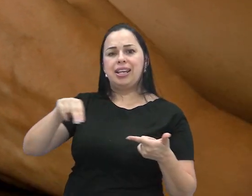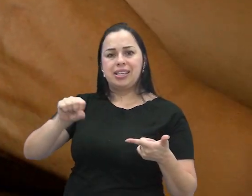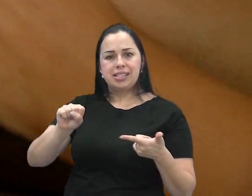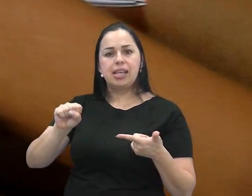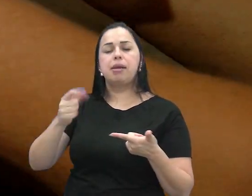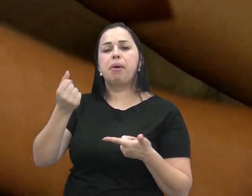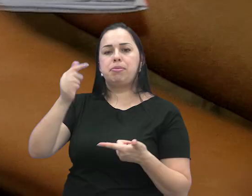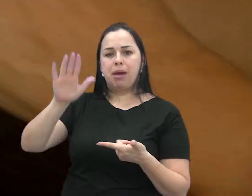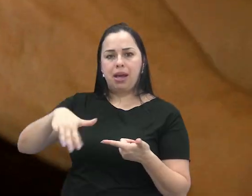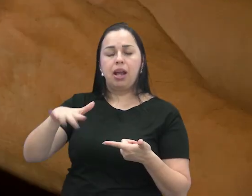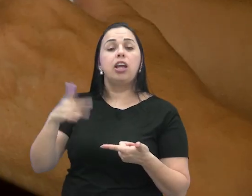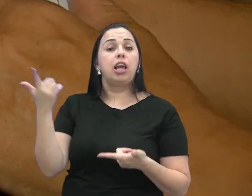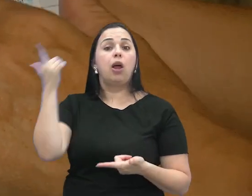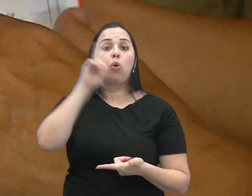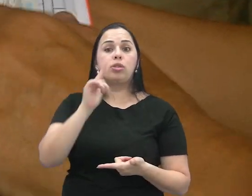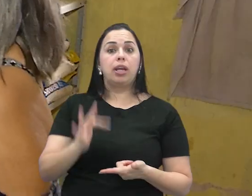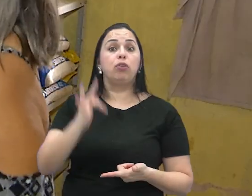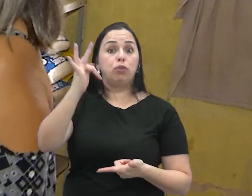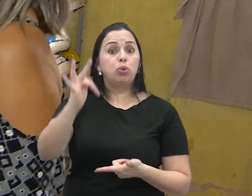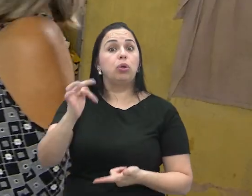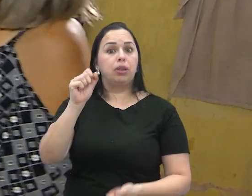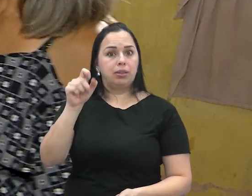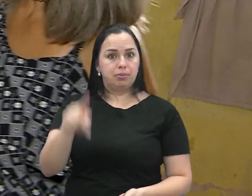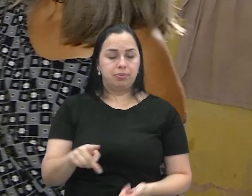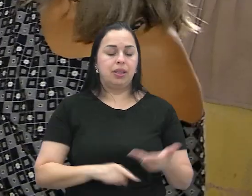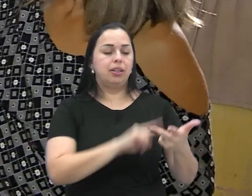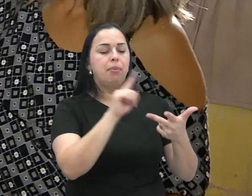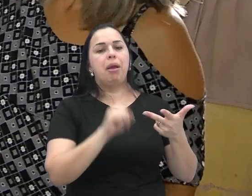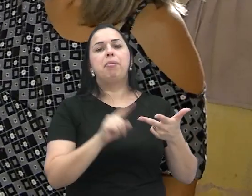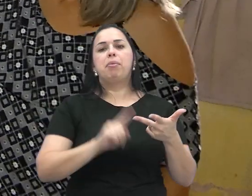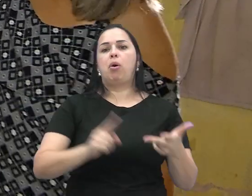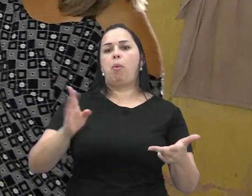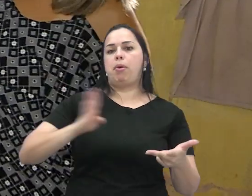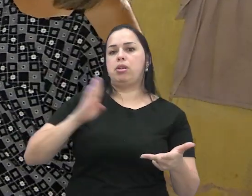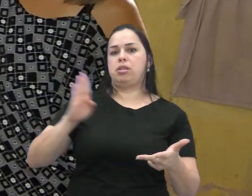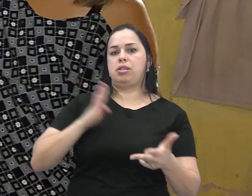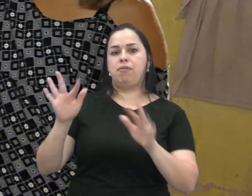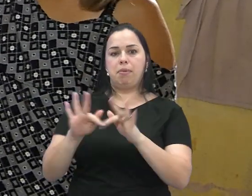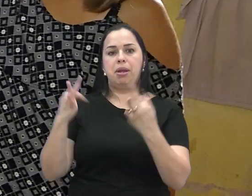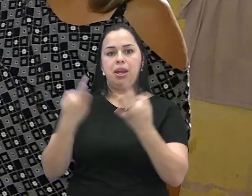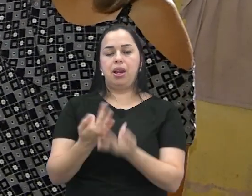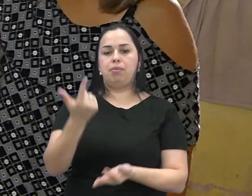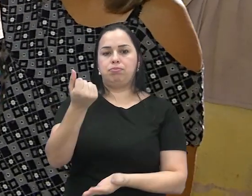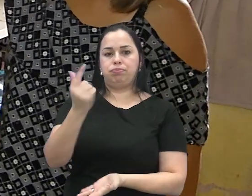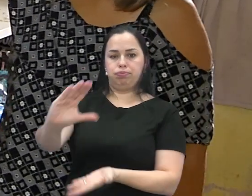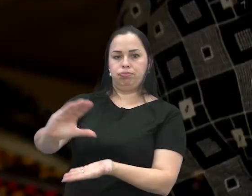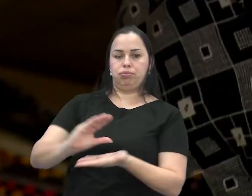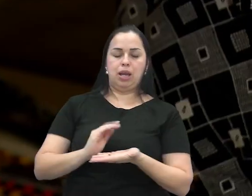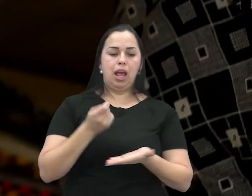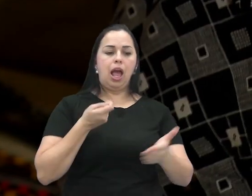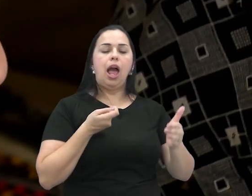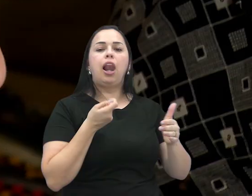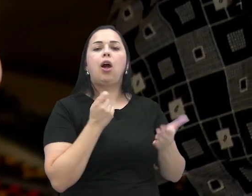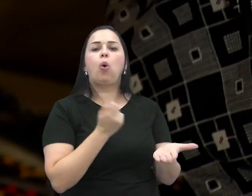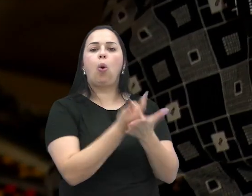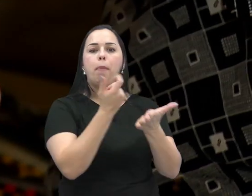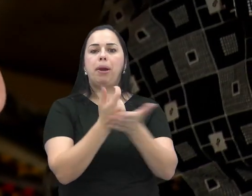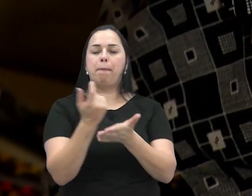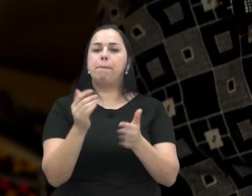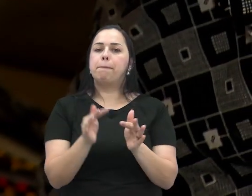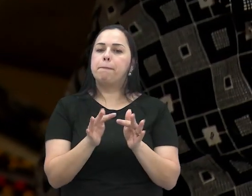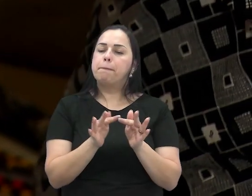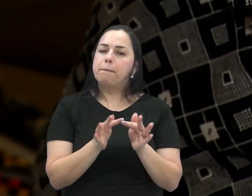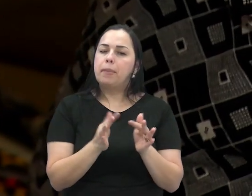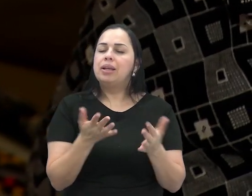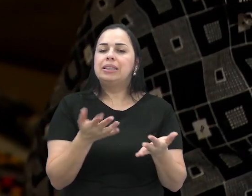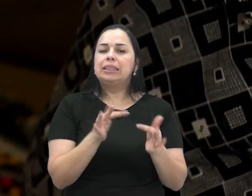que garante a aposentadoria no futuro. Com o Bolsa Família, também cuida das necessidades básicas. Mas a Patrícia ainda